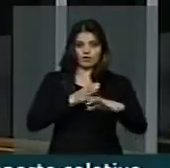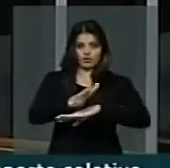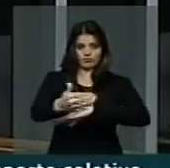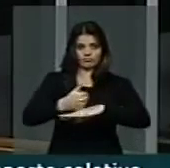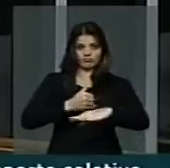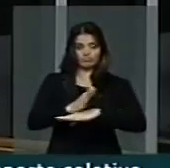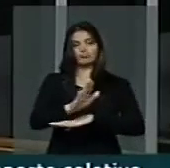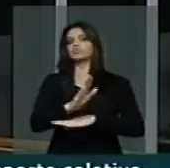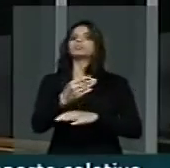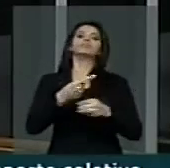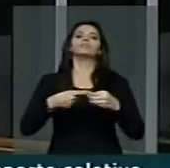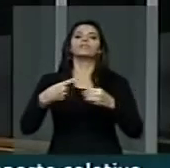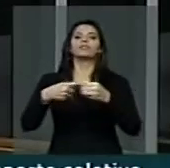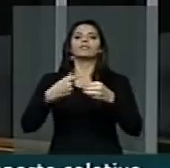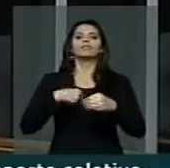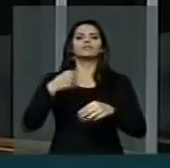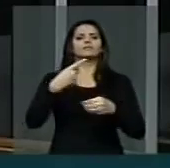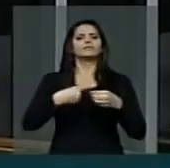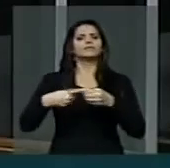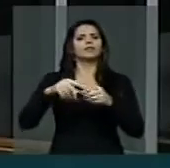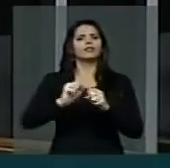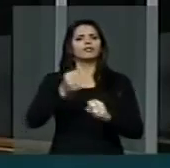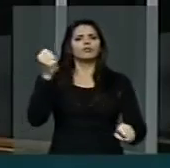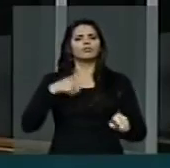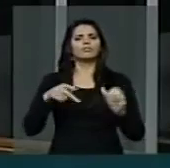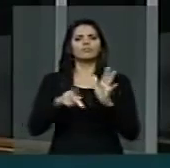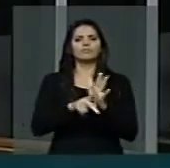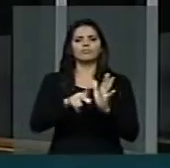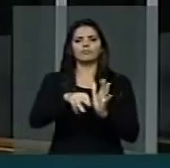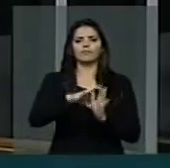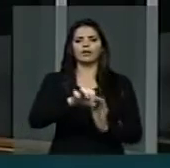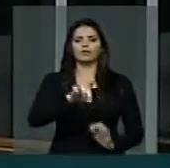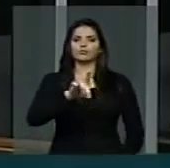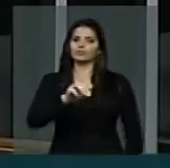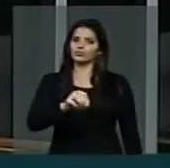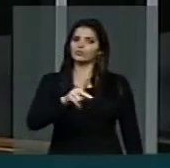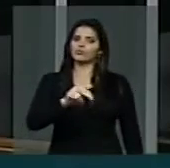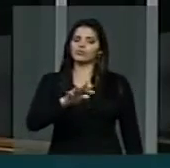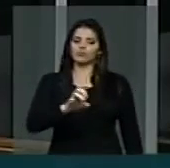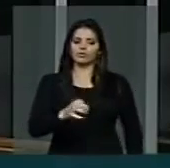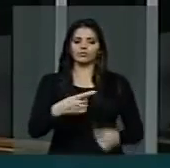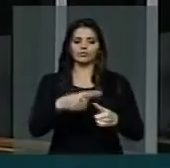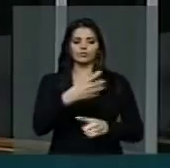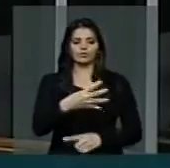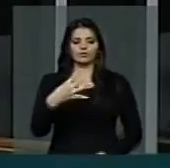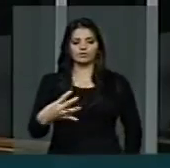urbana nas grandes metrópoles e cidades de médio porte. Apenas